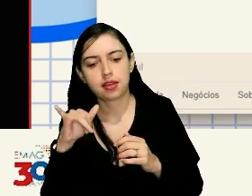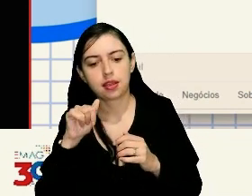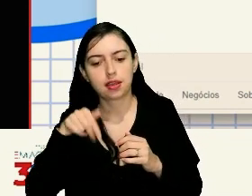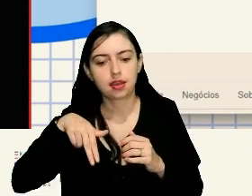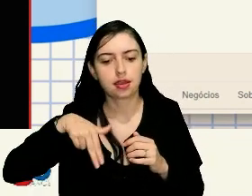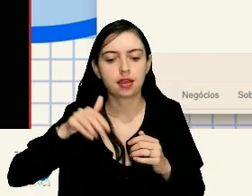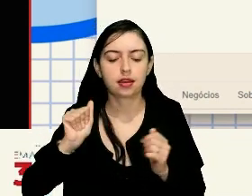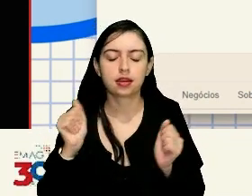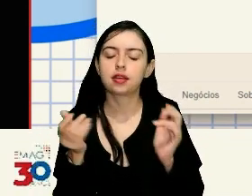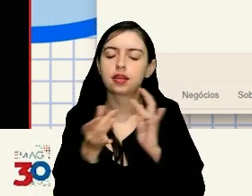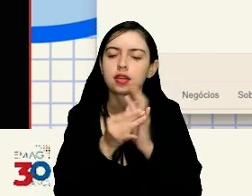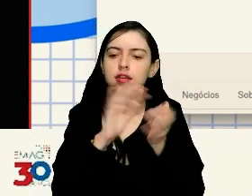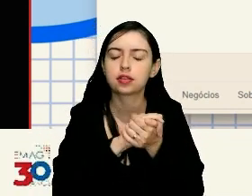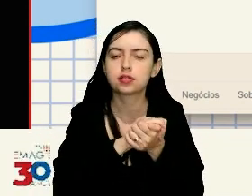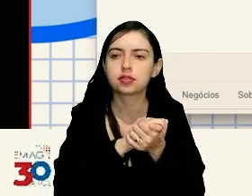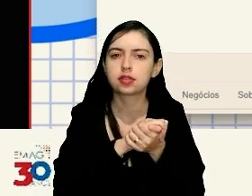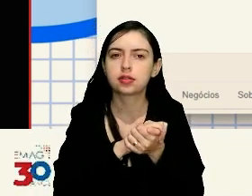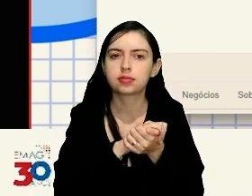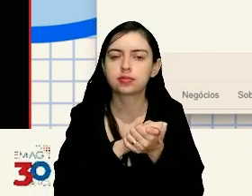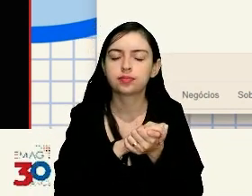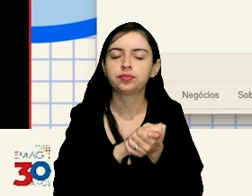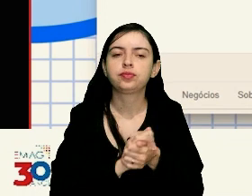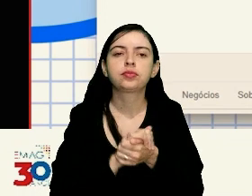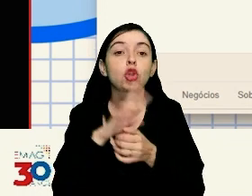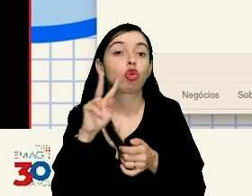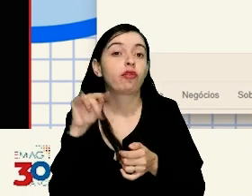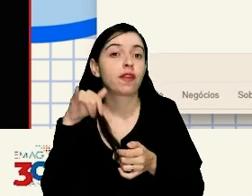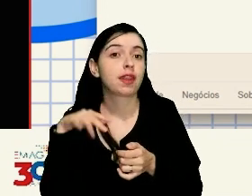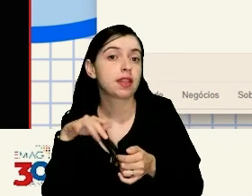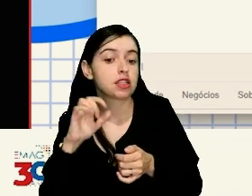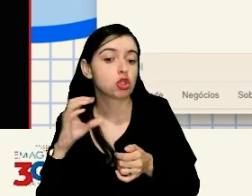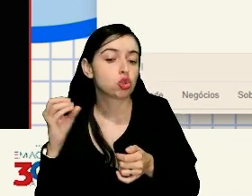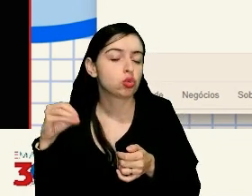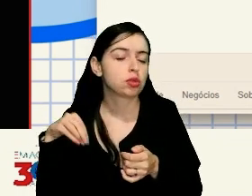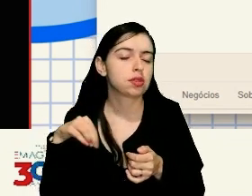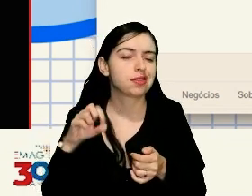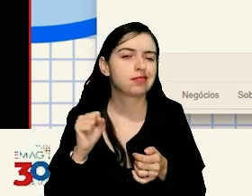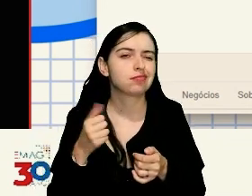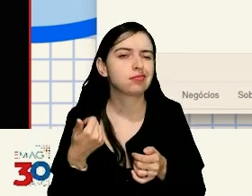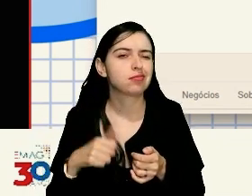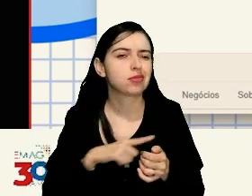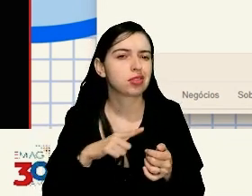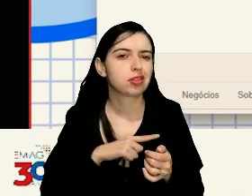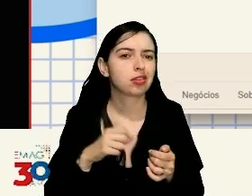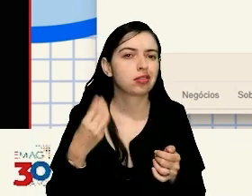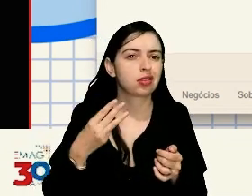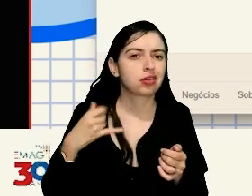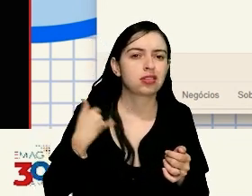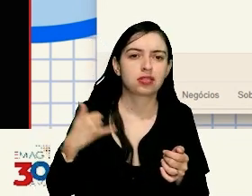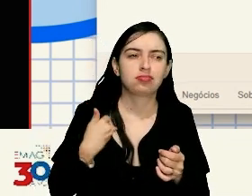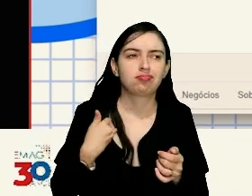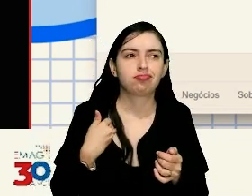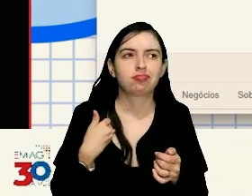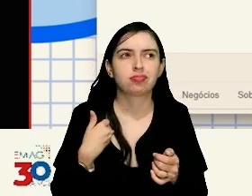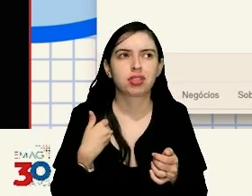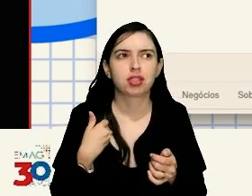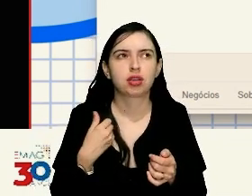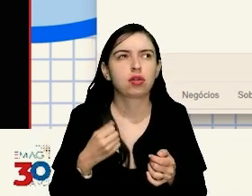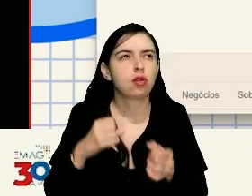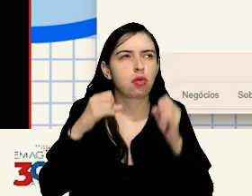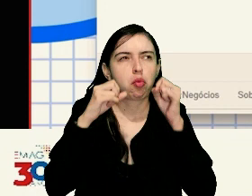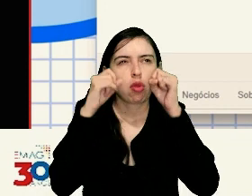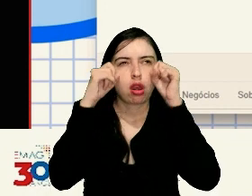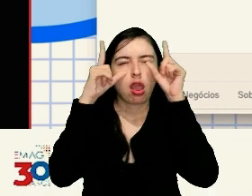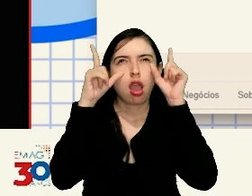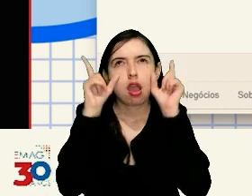acho que quem é pai e mãe aqui está me escutando já deve se identificar com isso. O Vinícius estava tendo muita dificuldade para dormir, assim. O Vinícius acordava muitas vezes durante a noite, porque